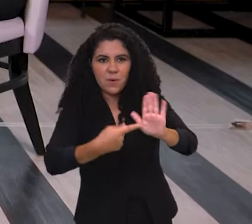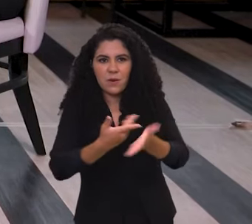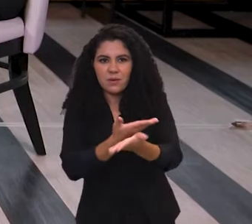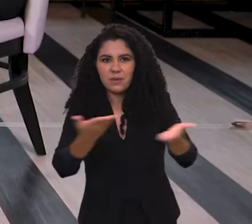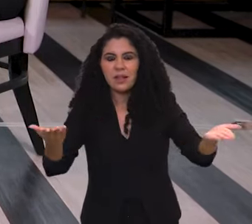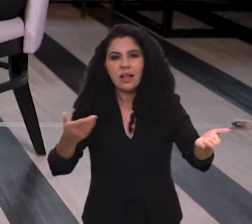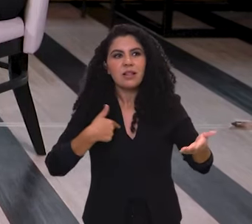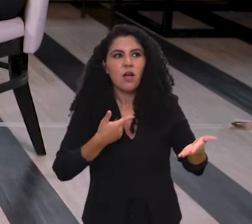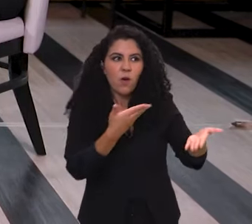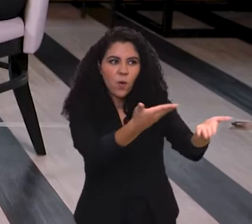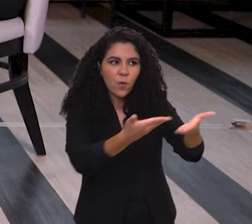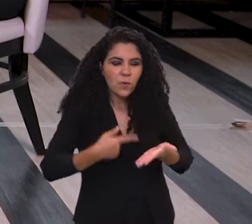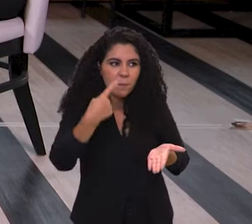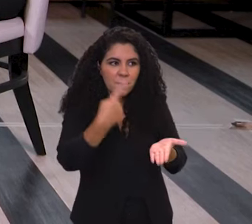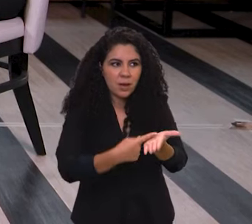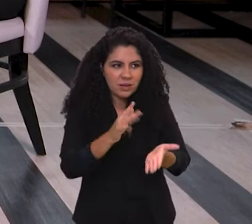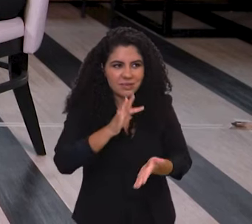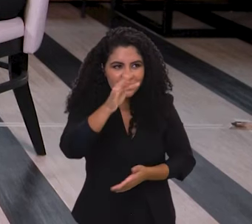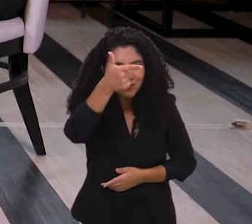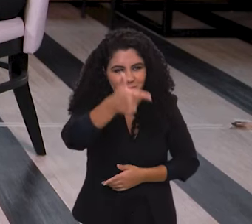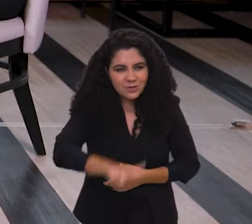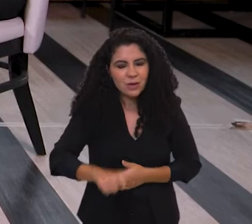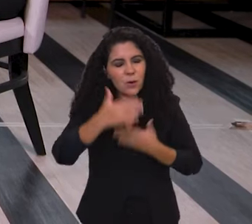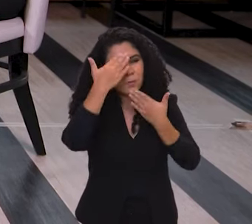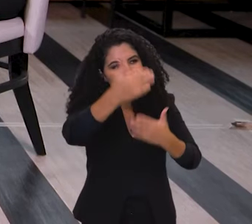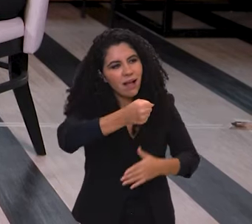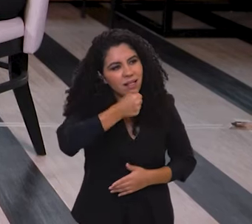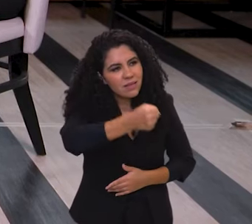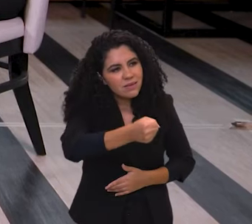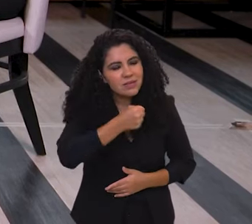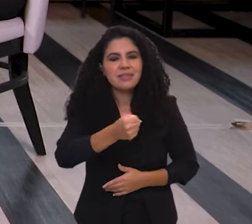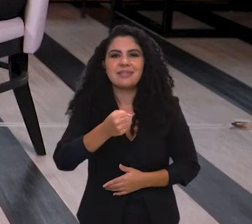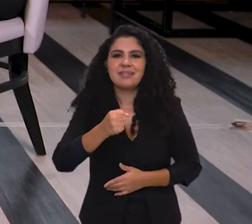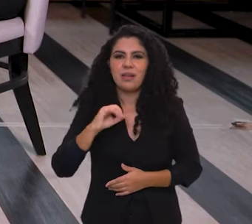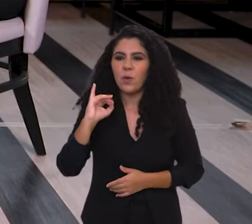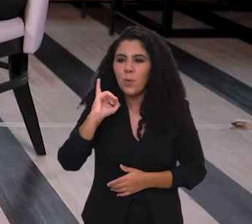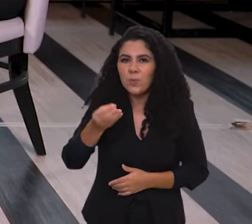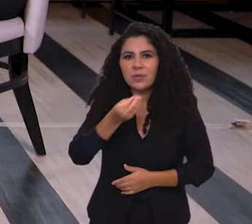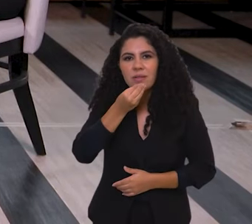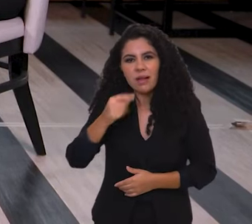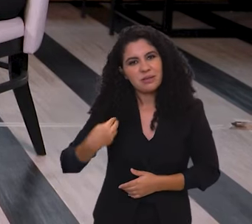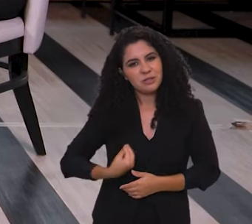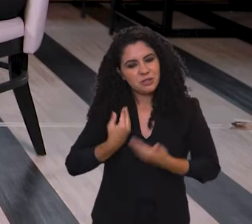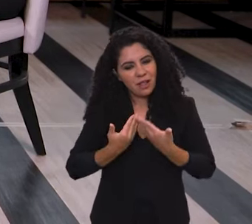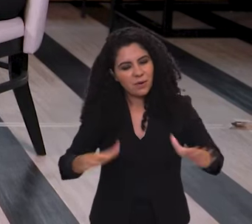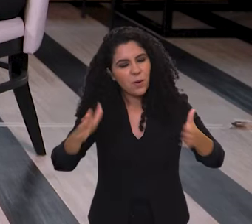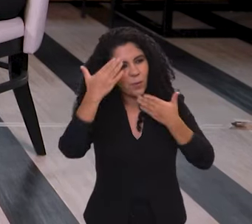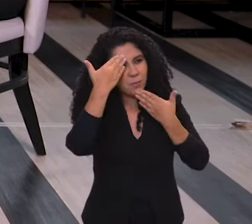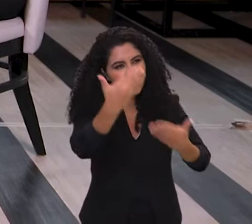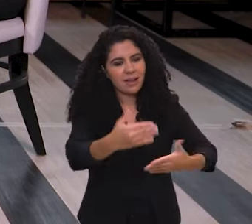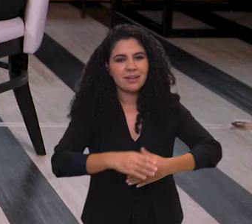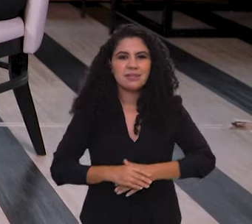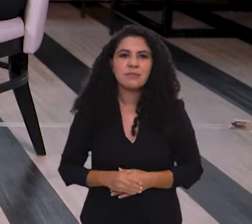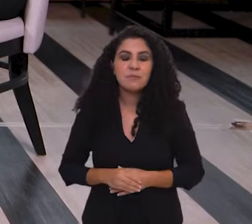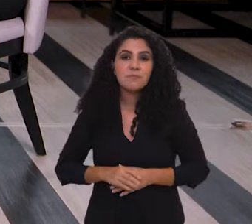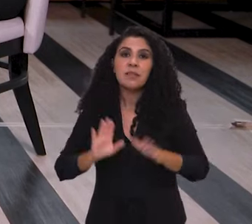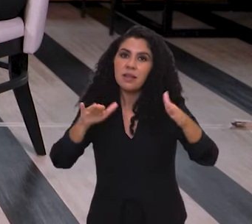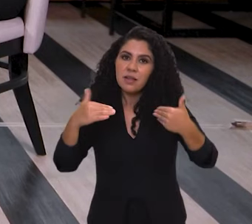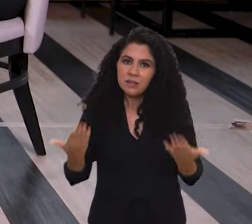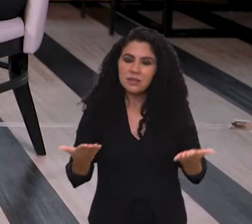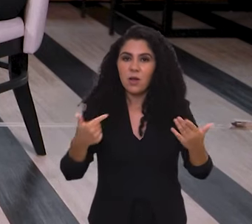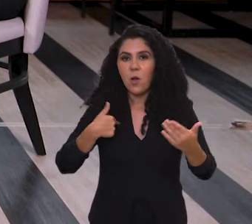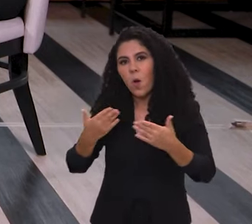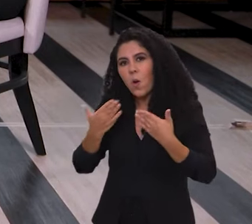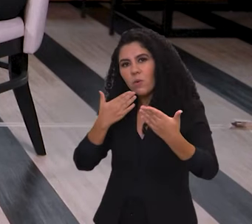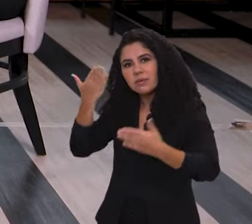aqui. Exatamente. Já está convidada para voltar, então. Obrigada pela entrevista. Eu que agradeço a oportunidade e a gente se coloca à disposição. Muito obrigada.